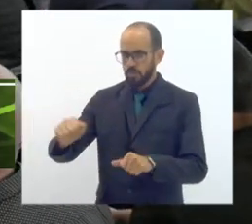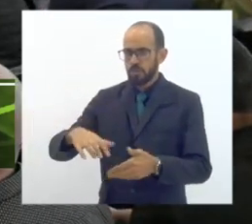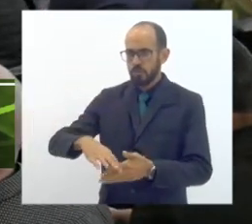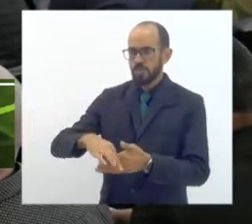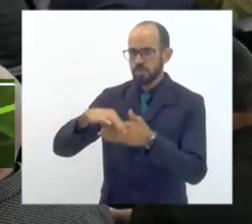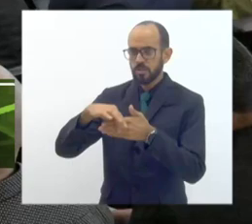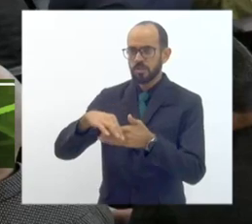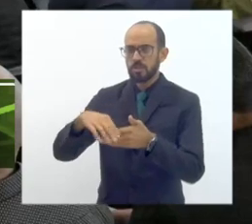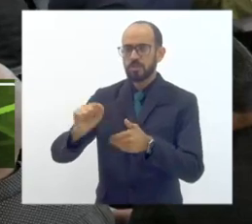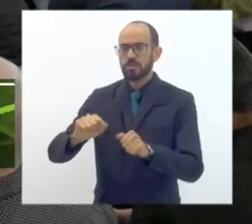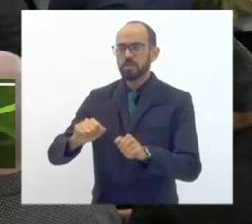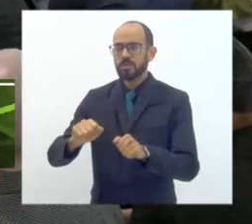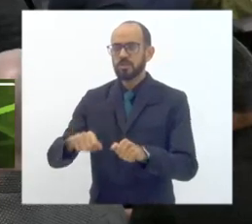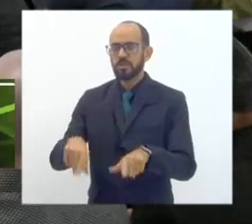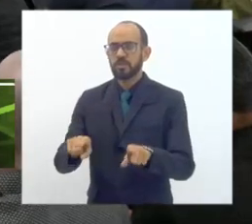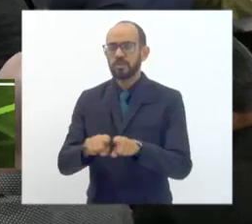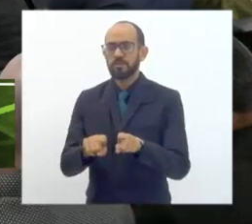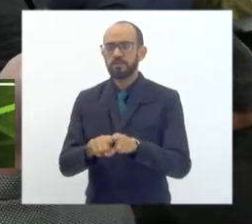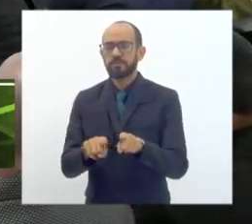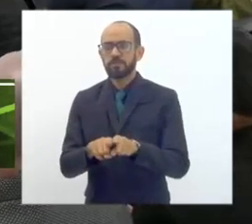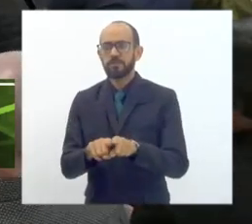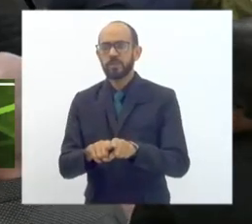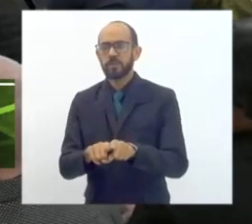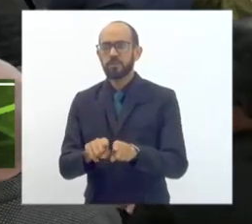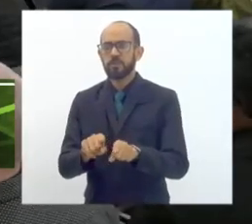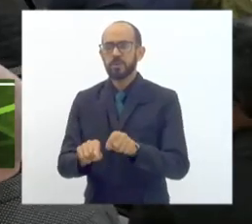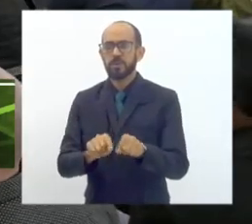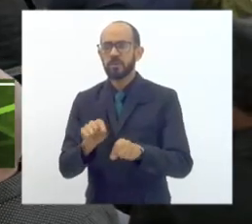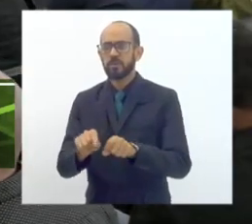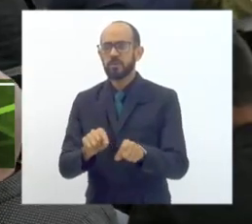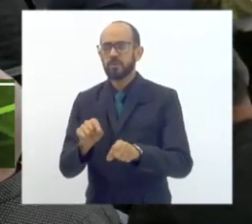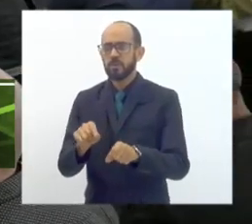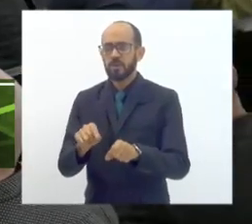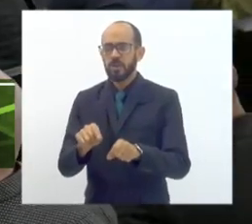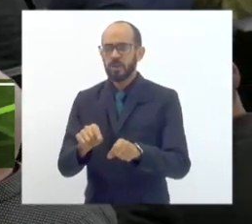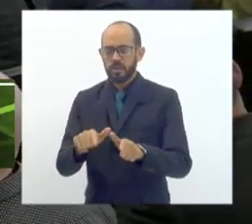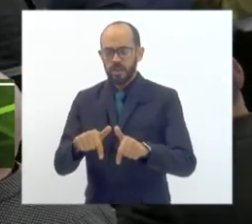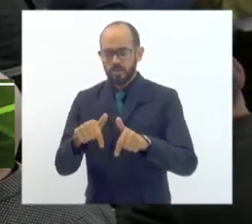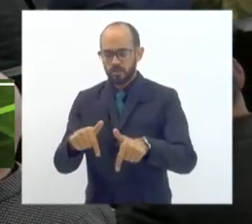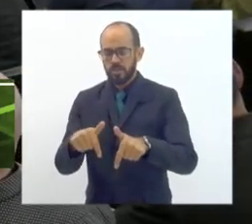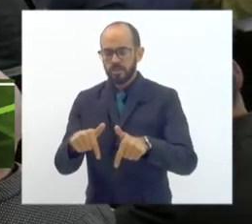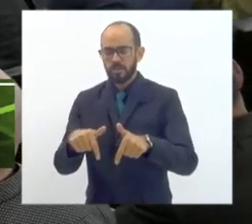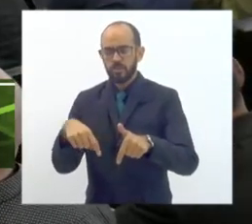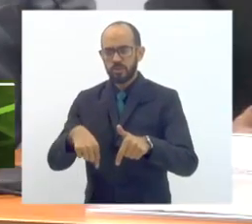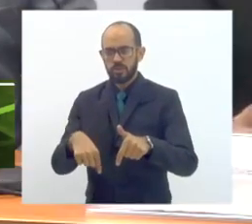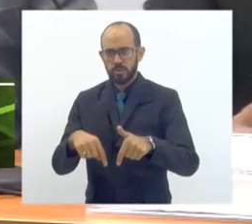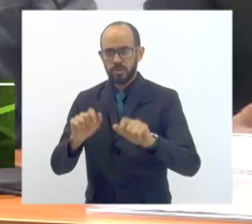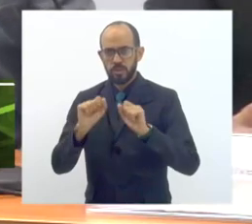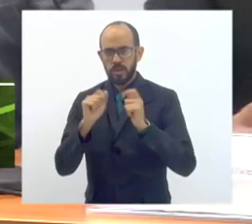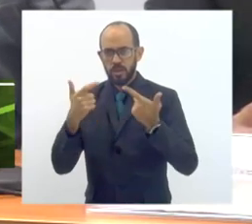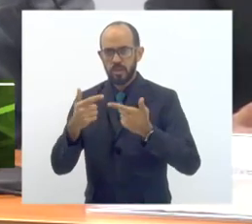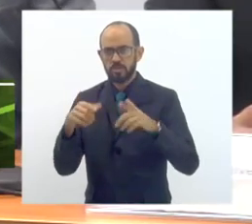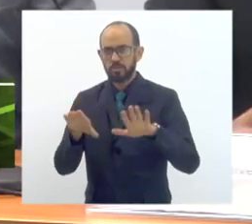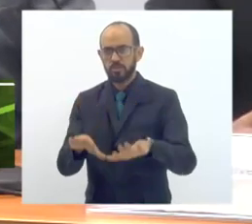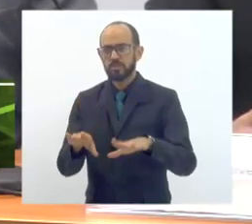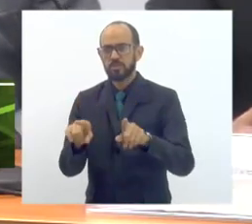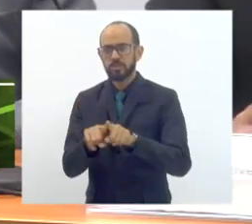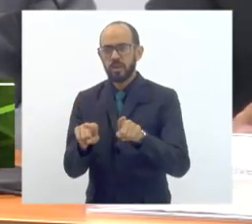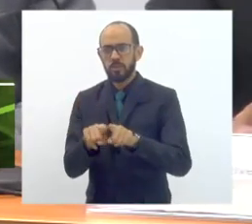Deputado, a gente já vem conversando há muito tempo. Queria agradecer muito a sua atuação e a atuação da Casa, não só nesse processo dos